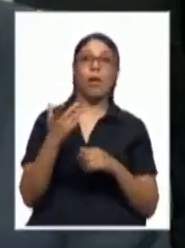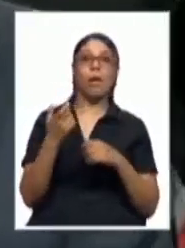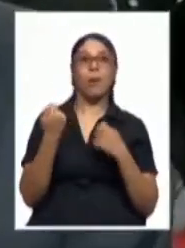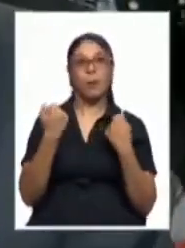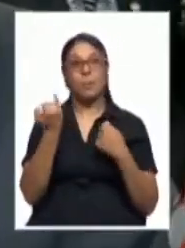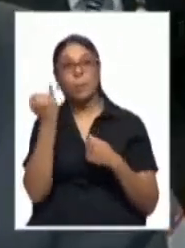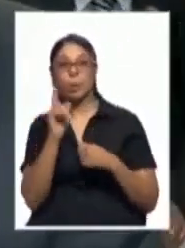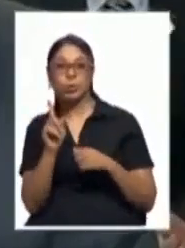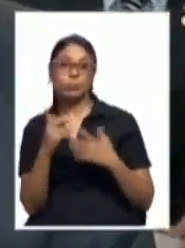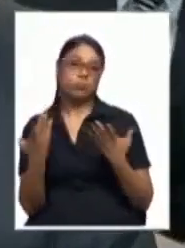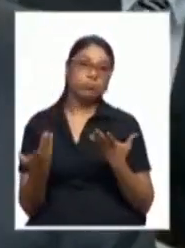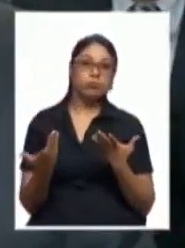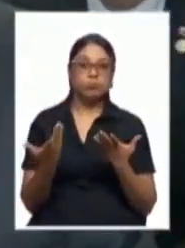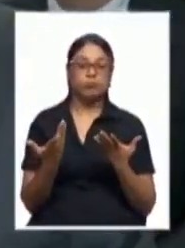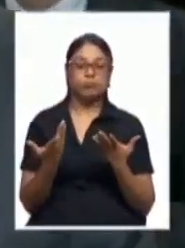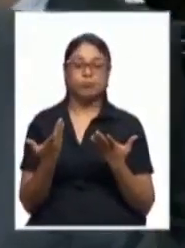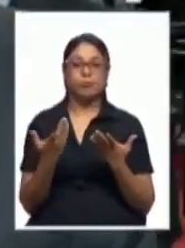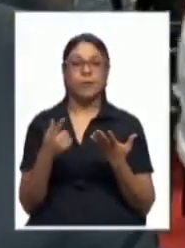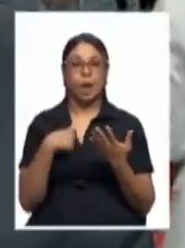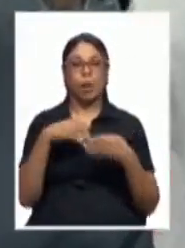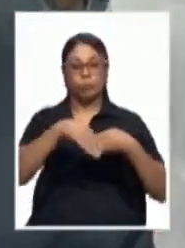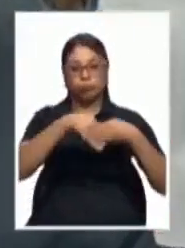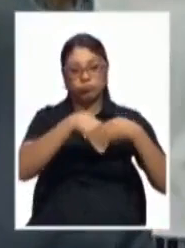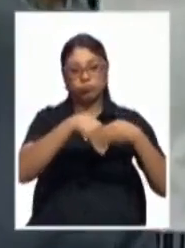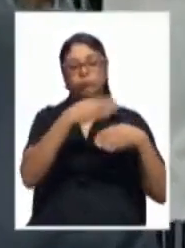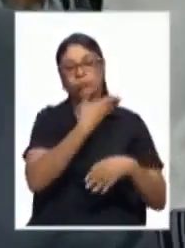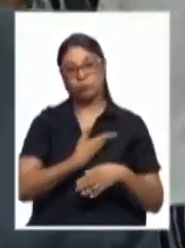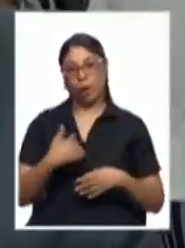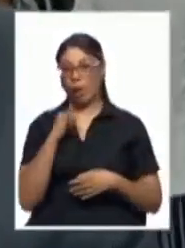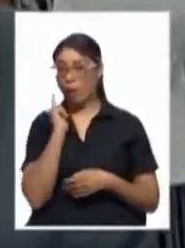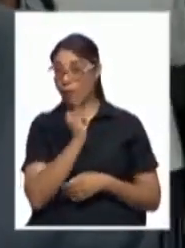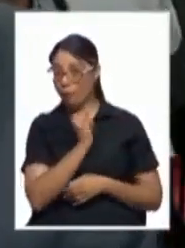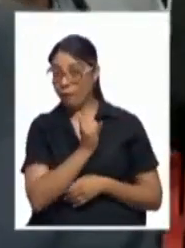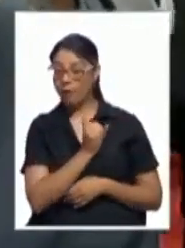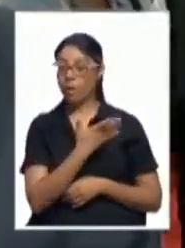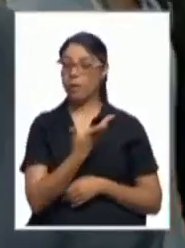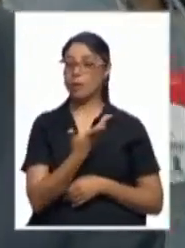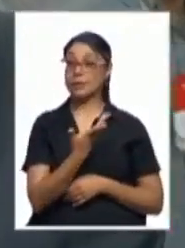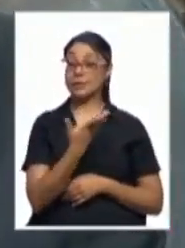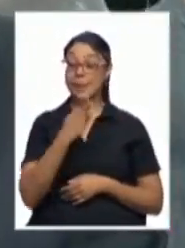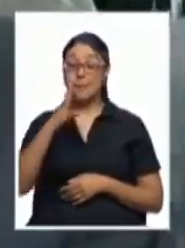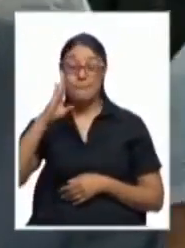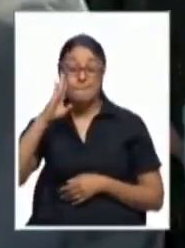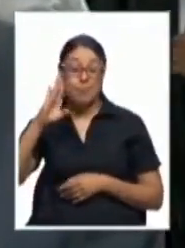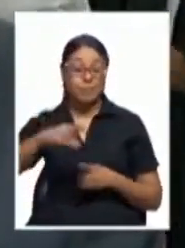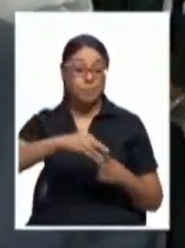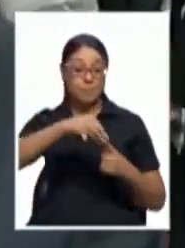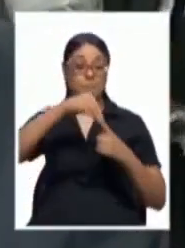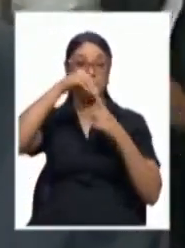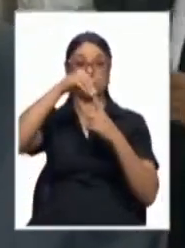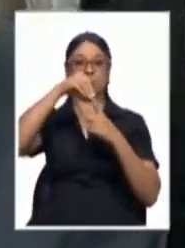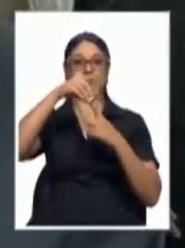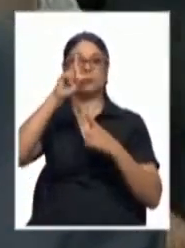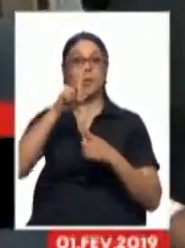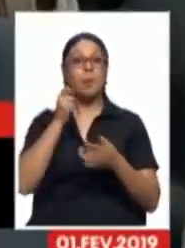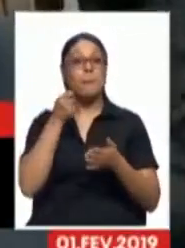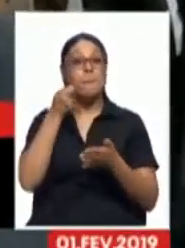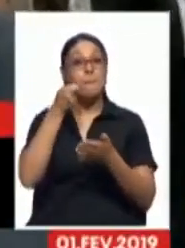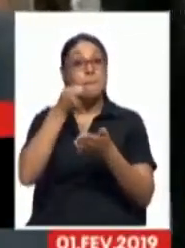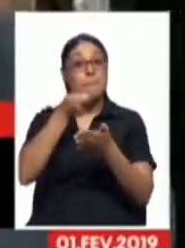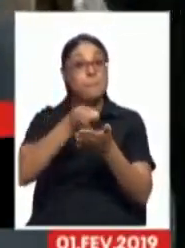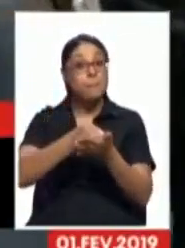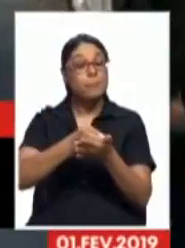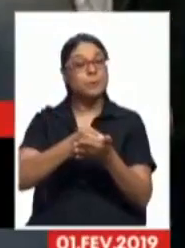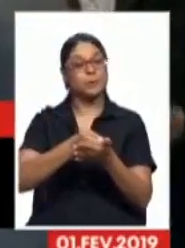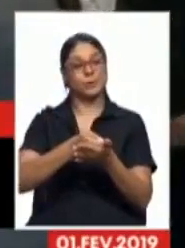mesa, cumprimentar o governador e dizer ao governador que a prioridade número um é o pagamento dos